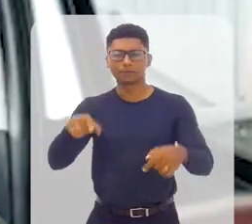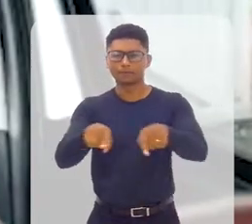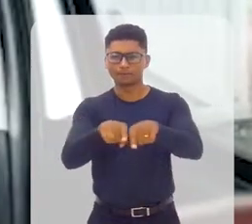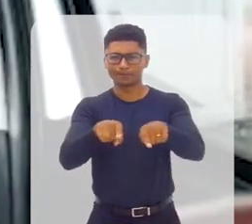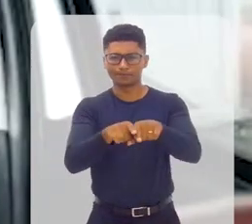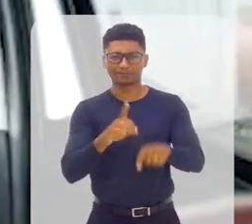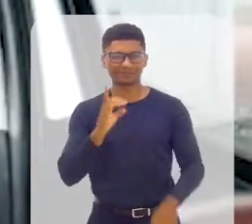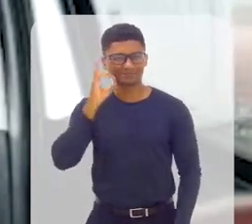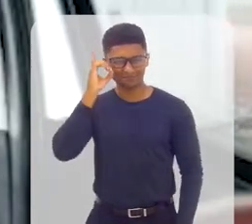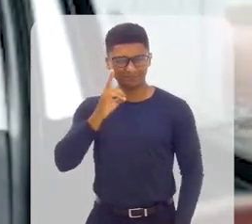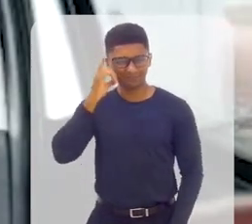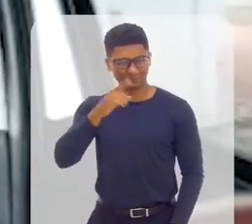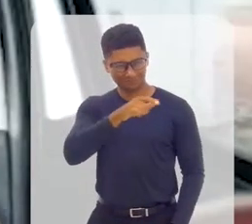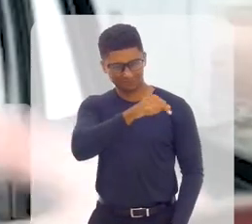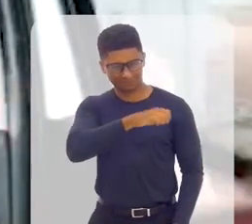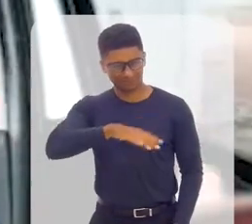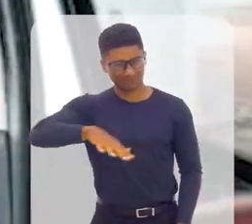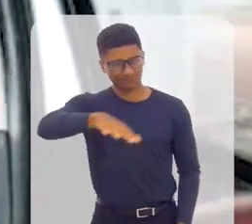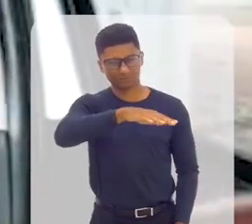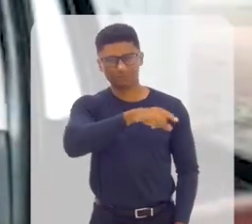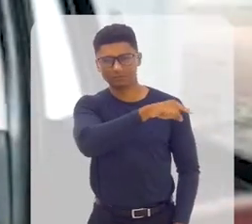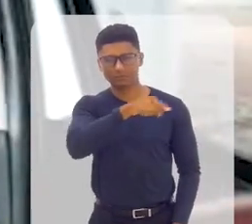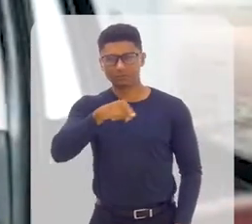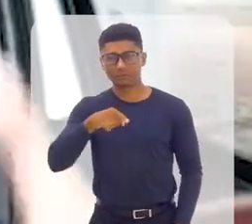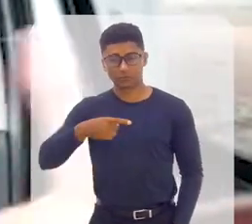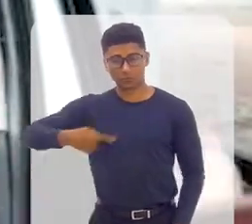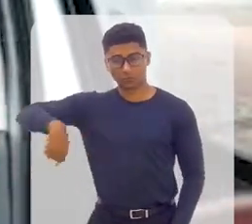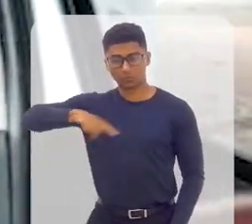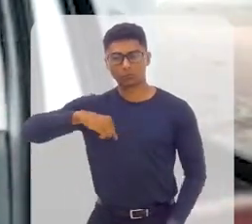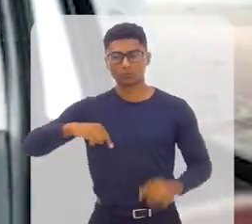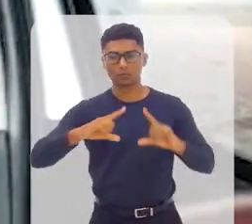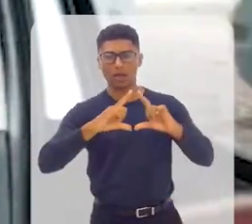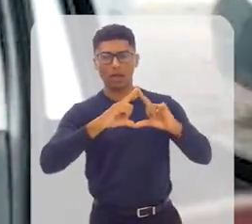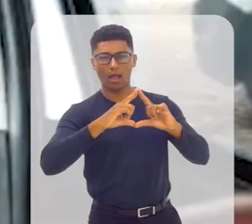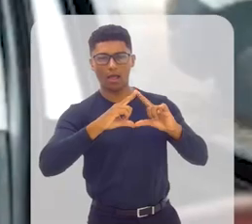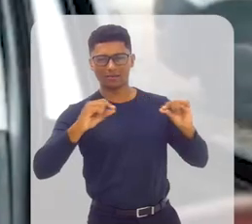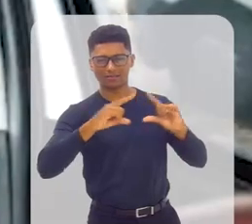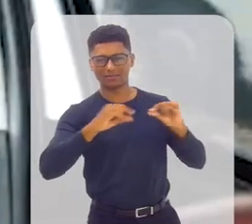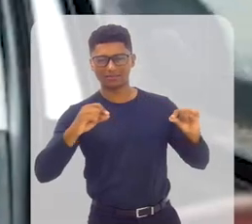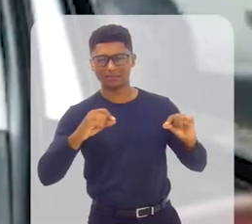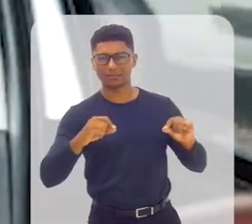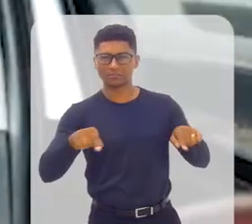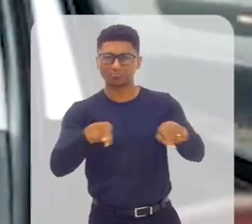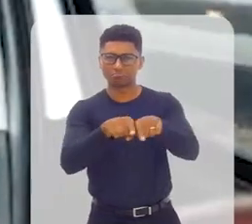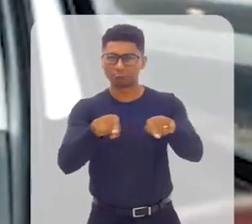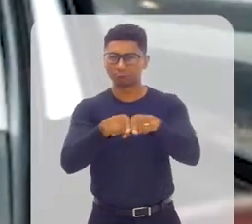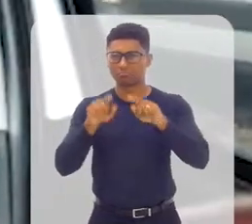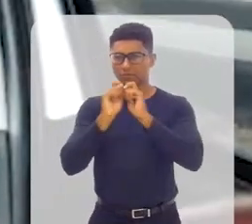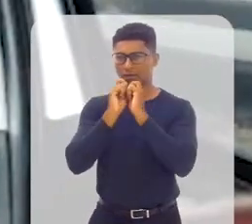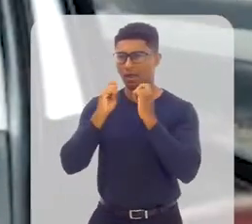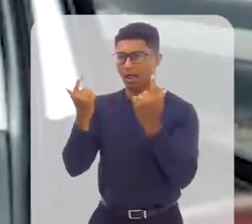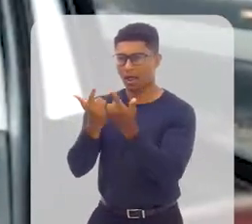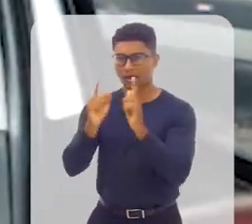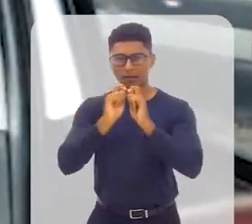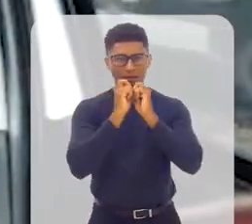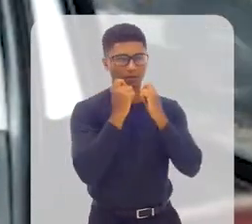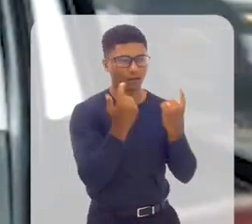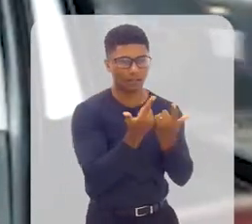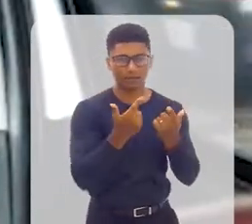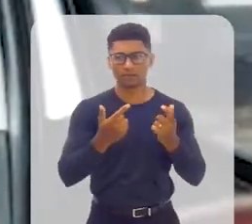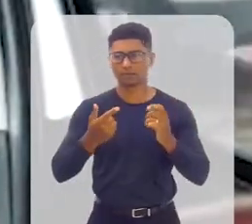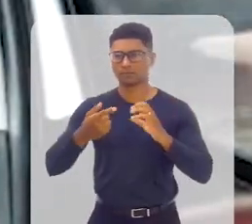parlamentar, participando, né? Dentro do Congresso, dentro das assembleias, das